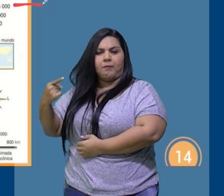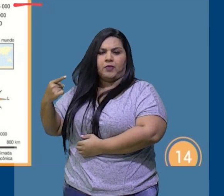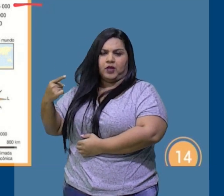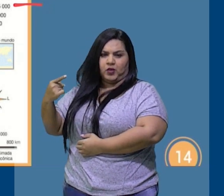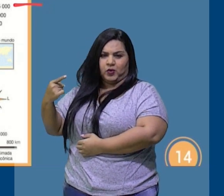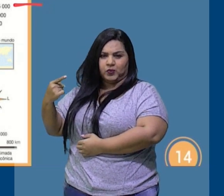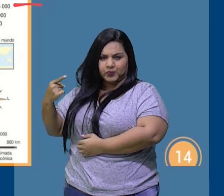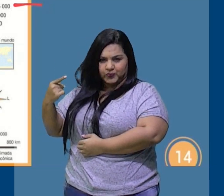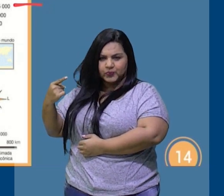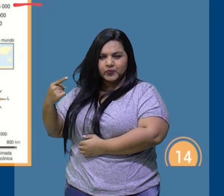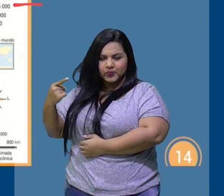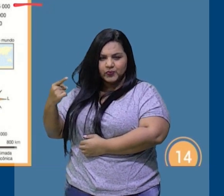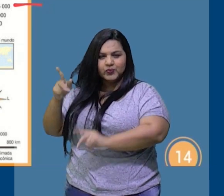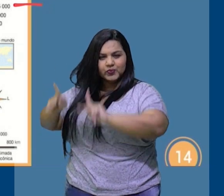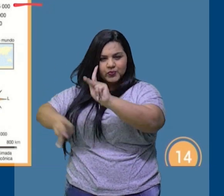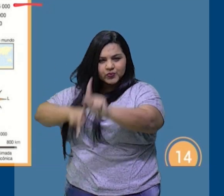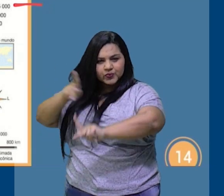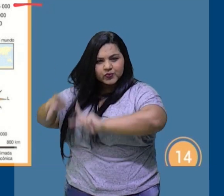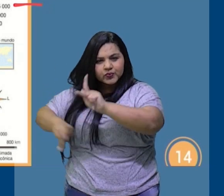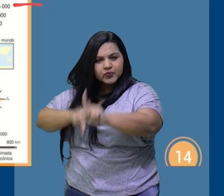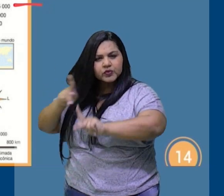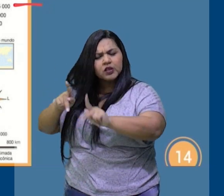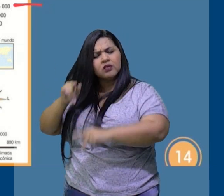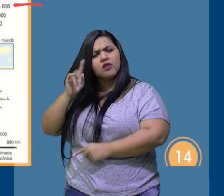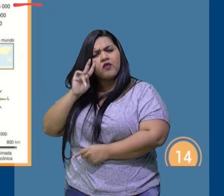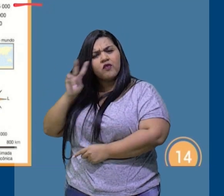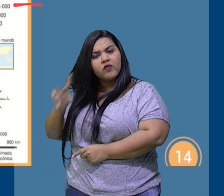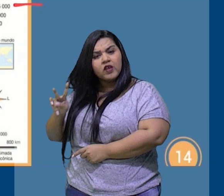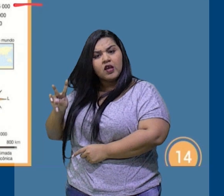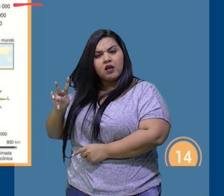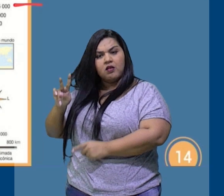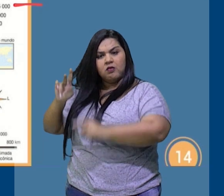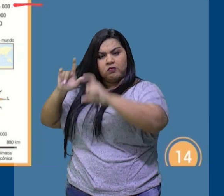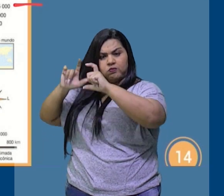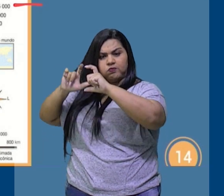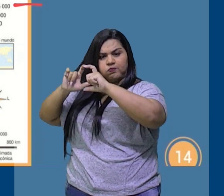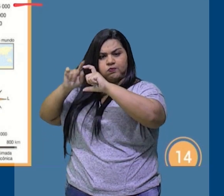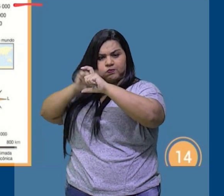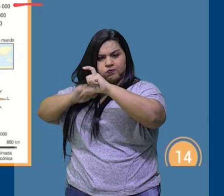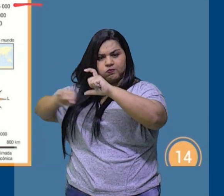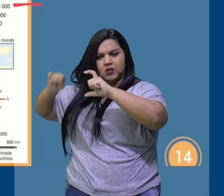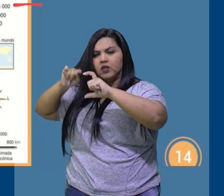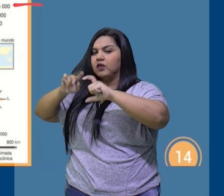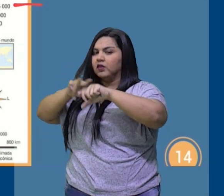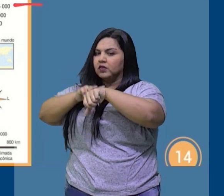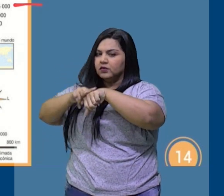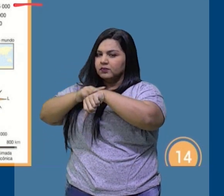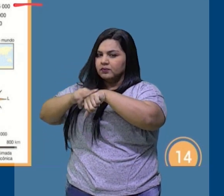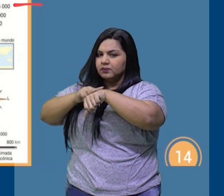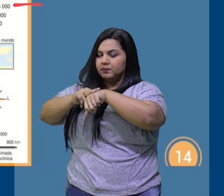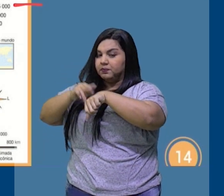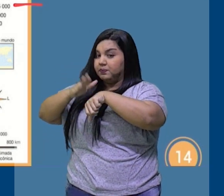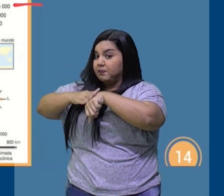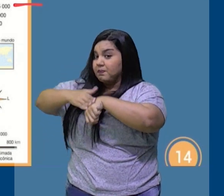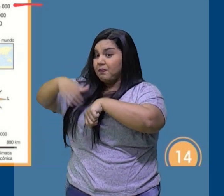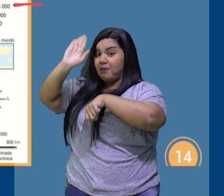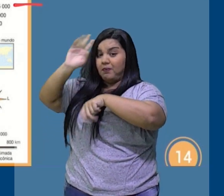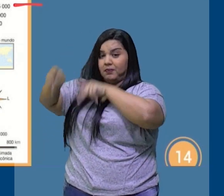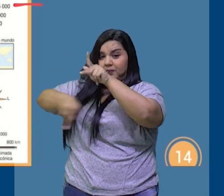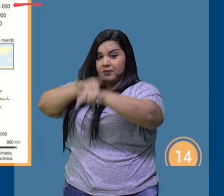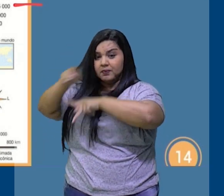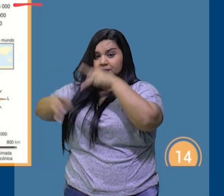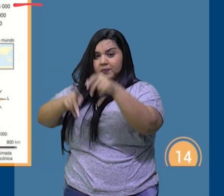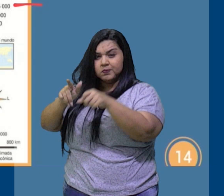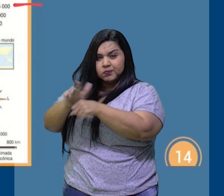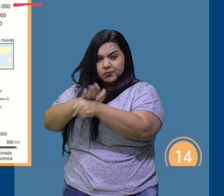exemplo, olha, que tá esse círculo verde, onde eu tenho a maior concentração da população, né? E essa bolinha aqui, ela já